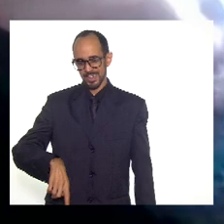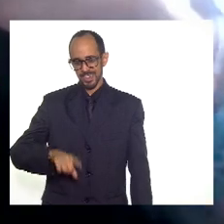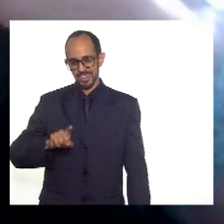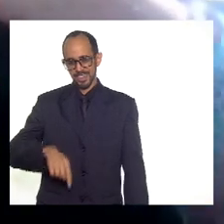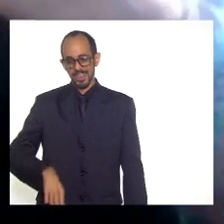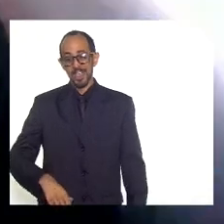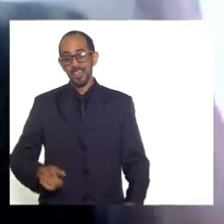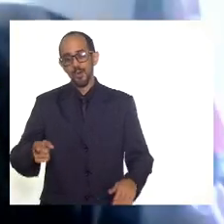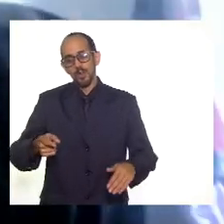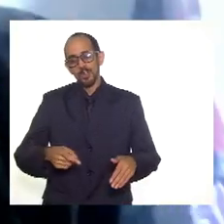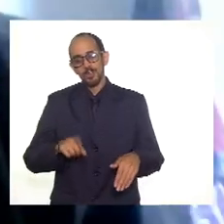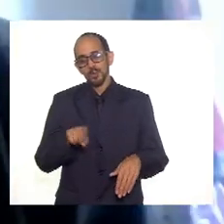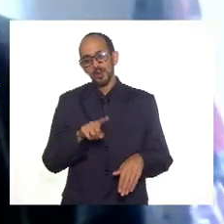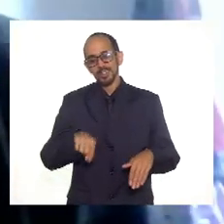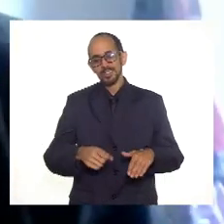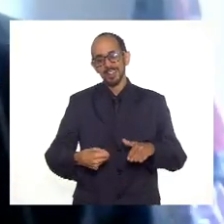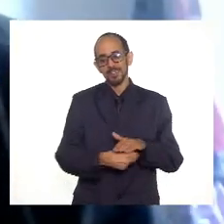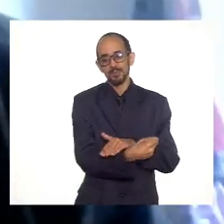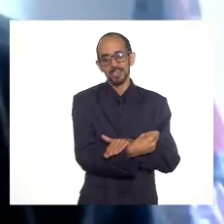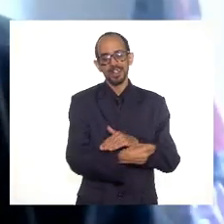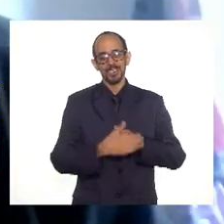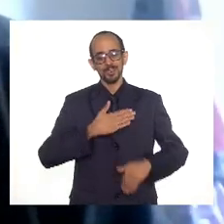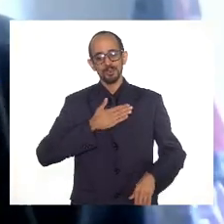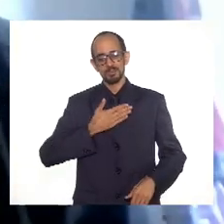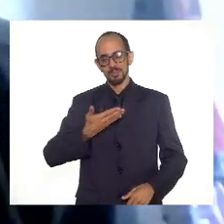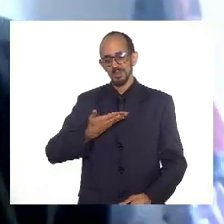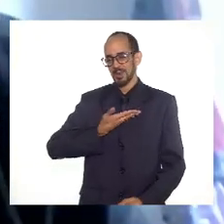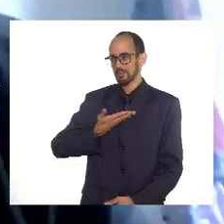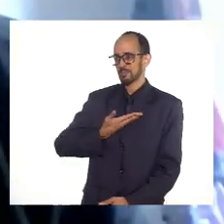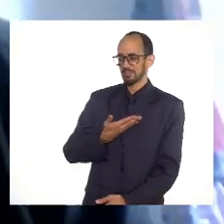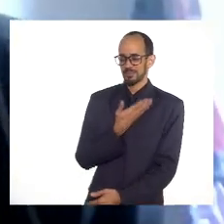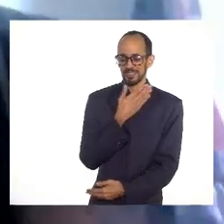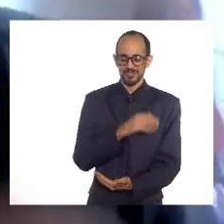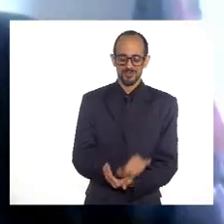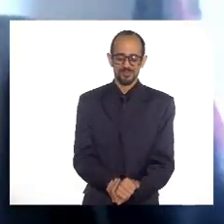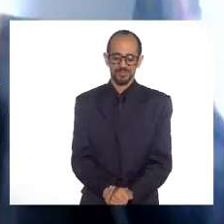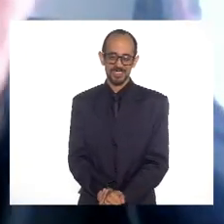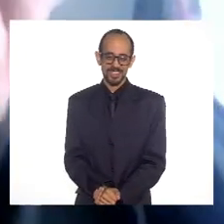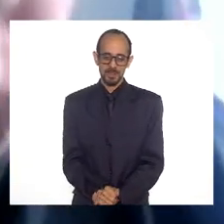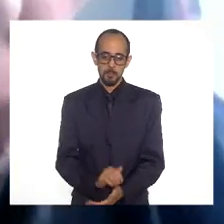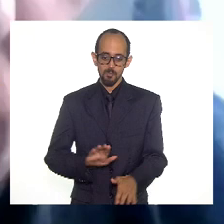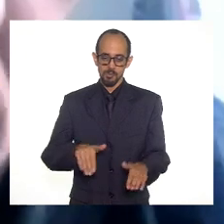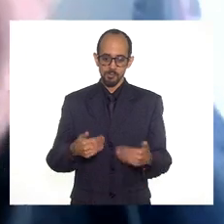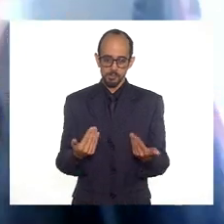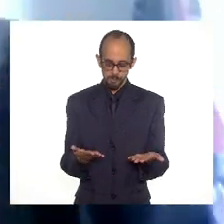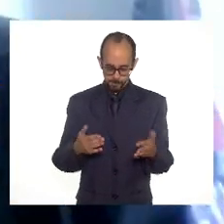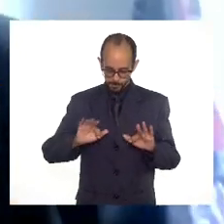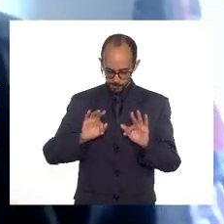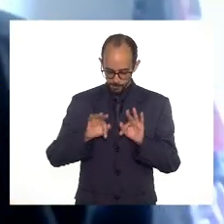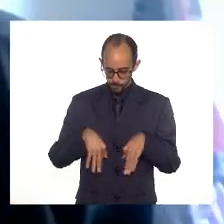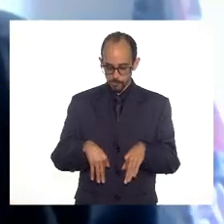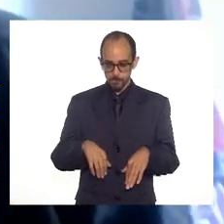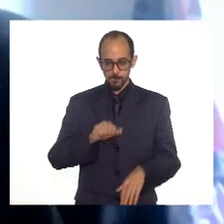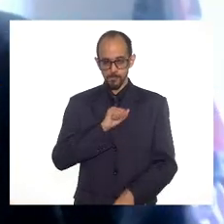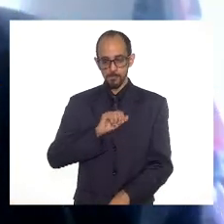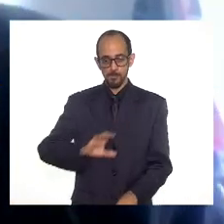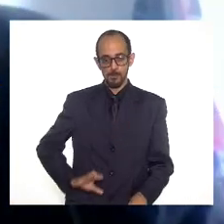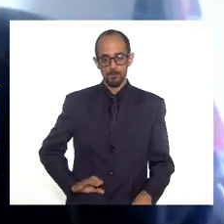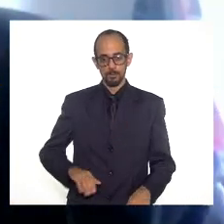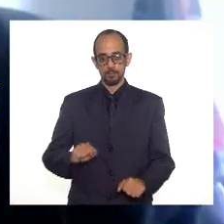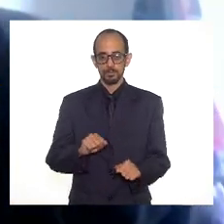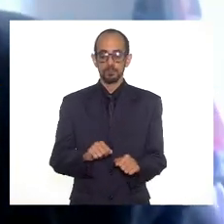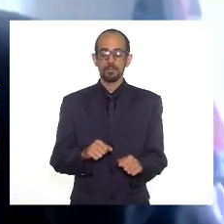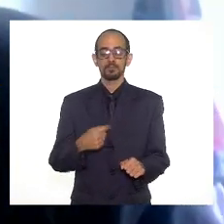suprimindo o mandato logo do meu camarada ecossocialista aqui. Mas, então, concluo aqui, André Siciliano, concluo aqui para